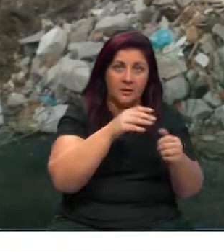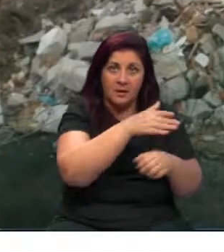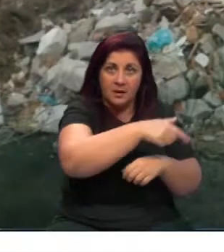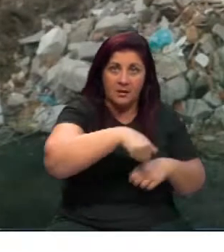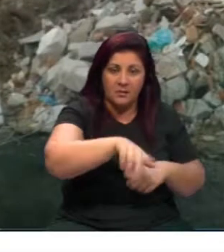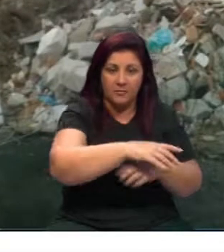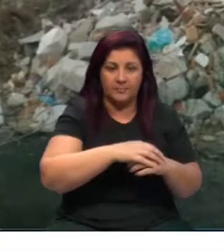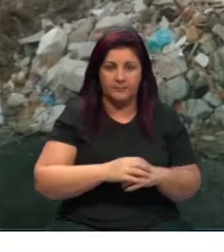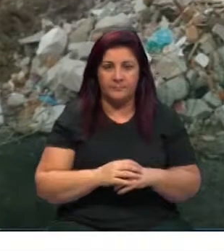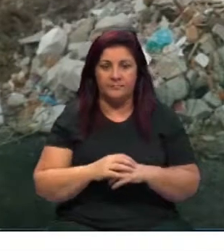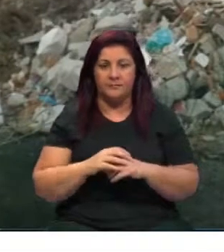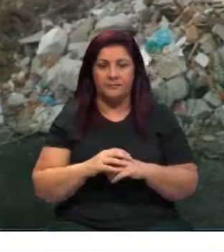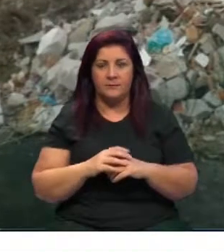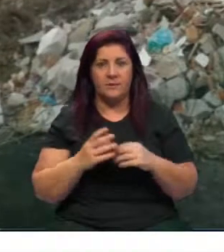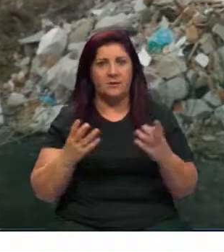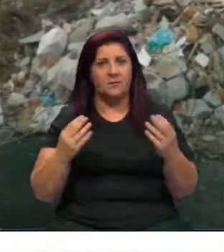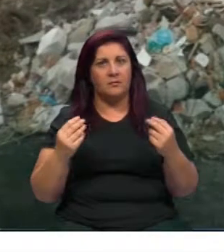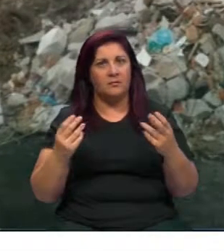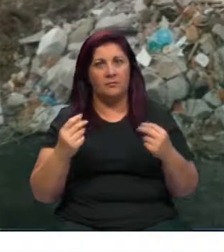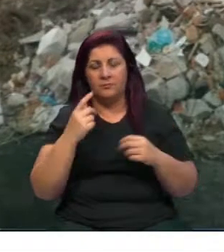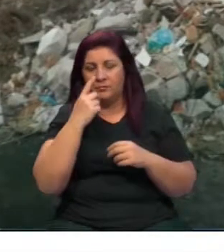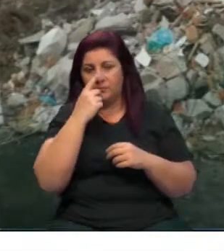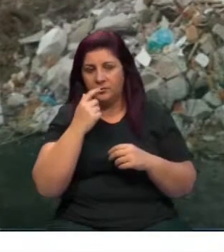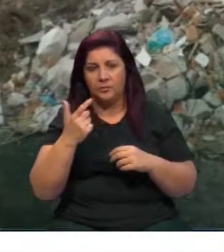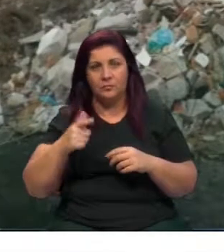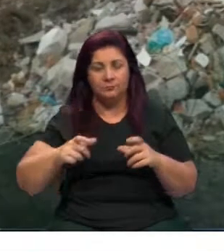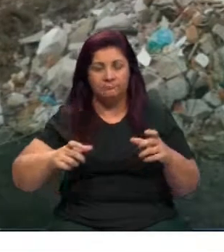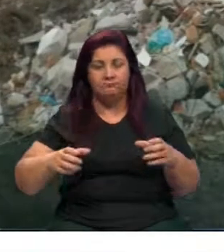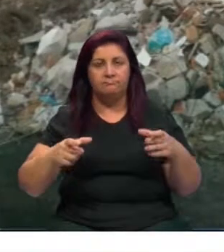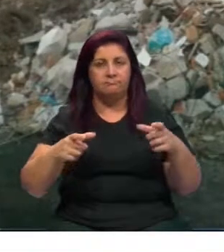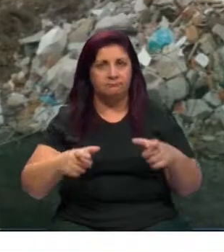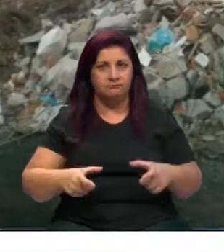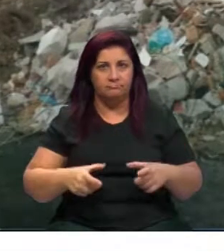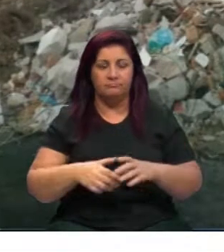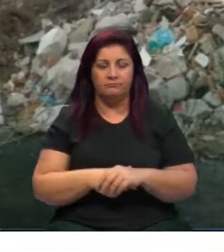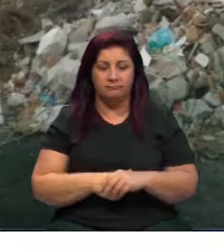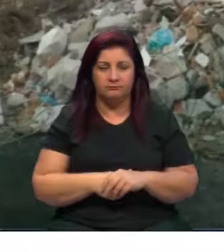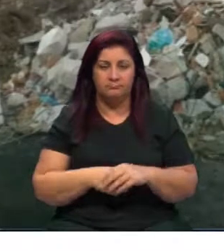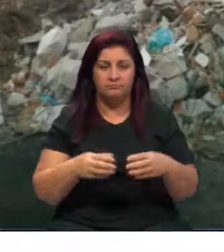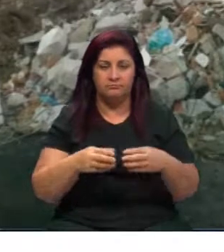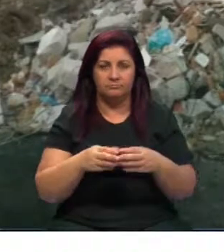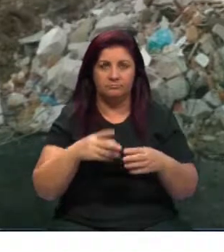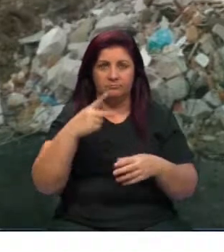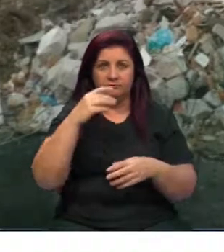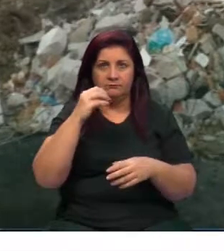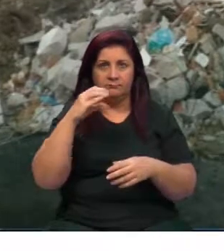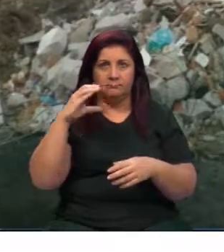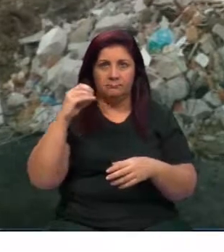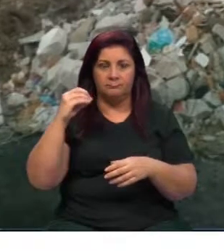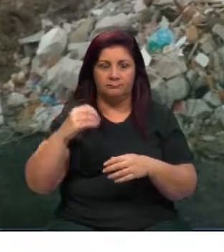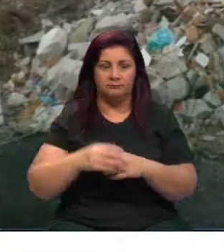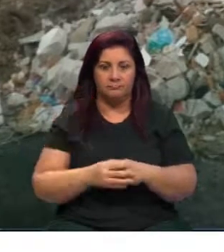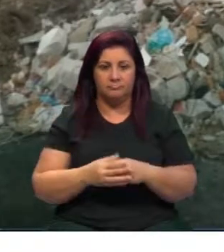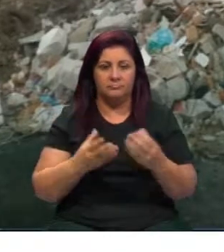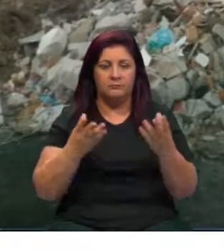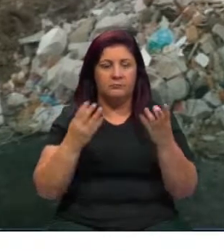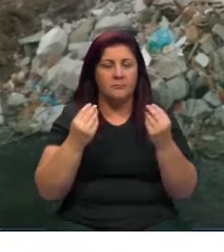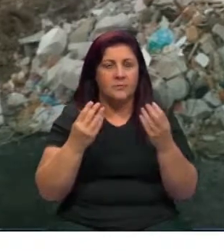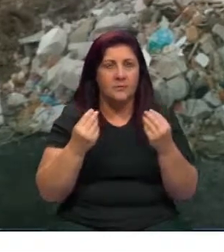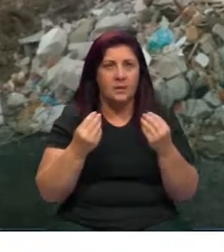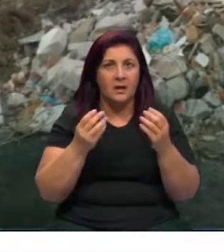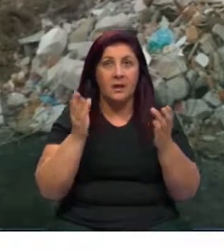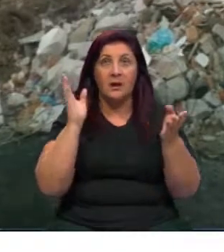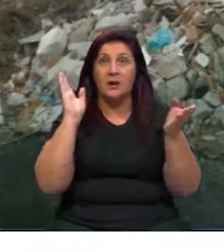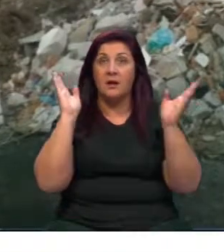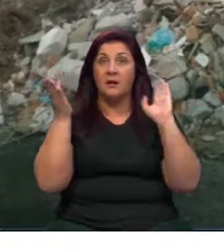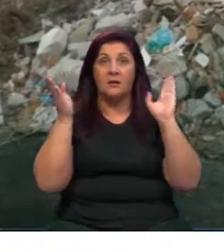5. Lixão lá no bairro do Poço. Olha você ver quantos caminhões de